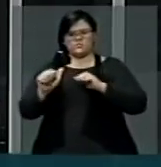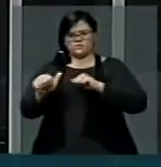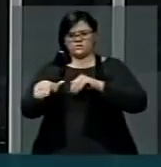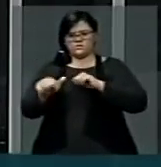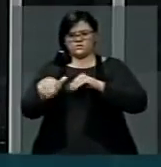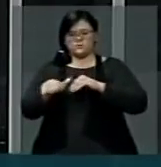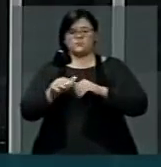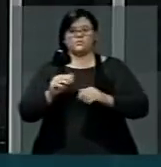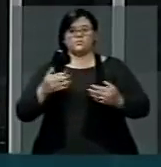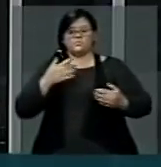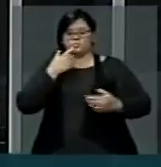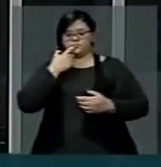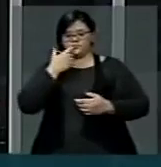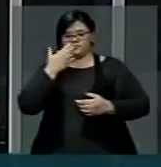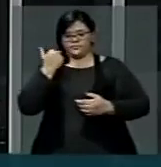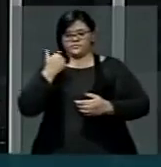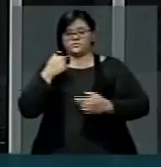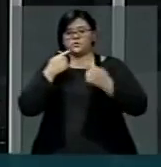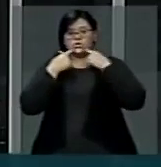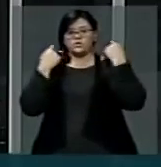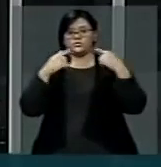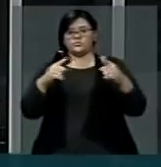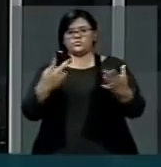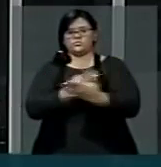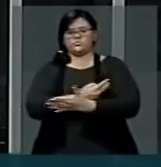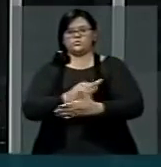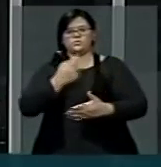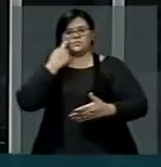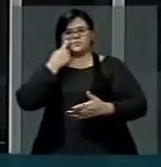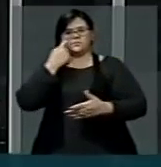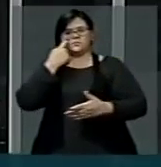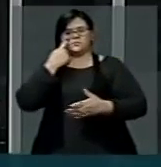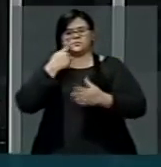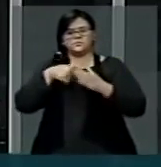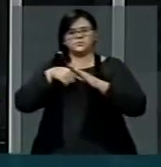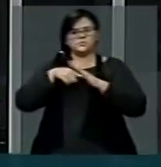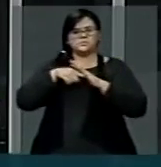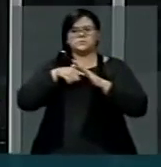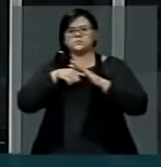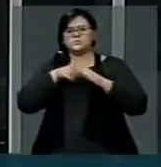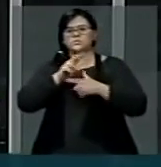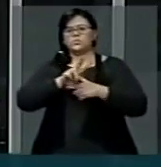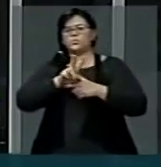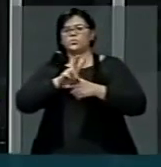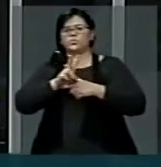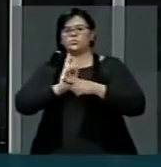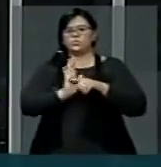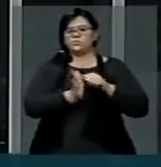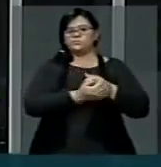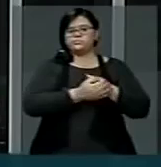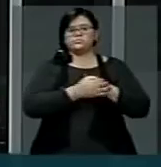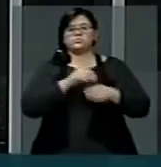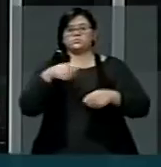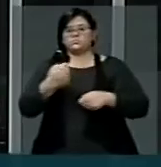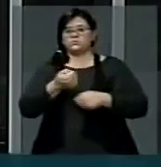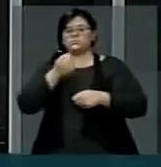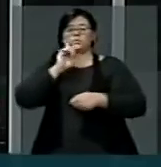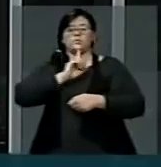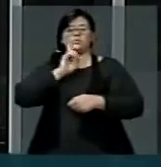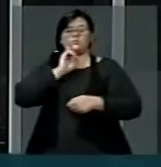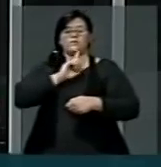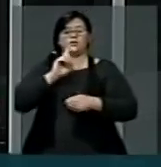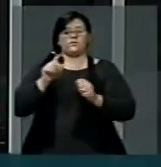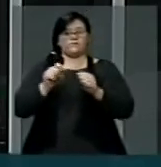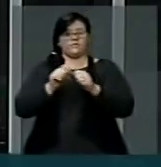presidenta criticou a espionagem que o governo norte-americano